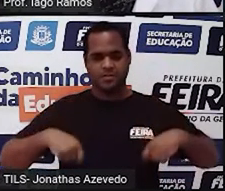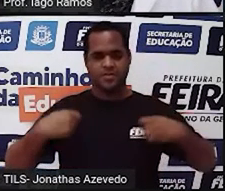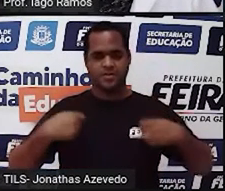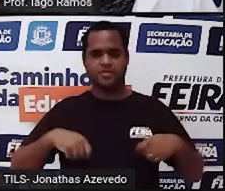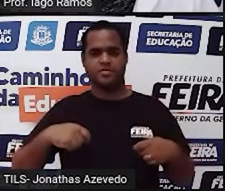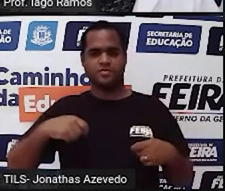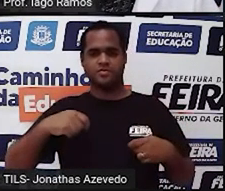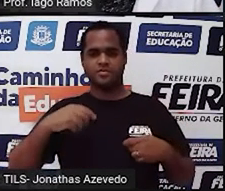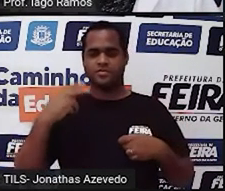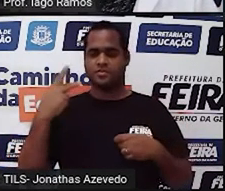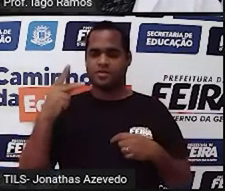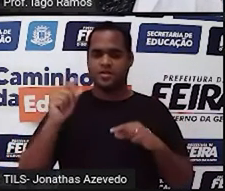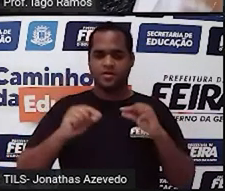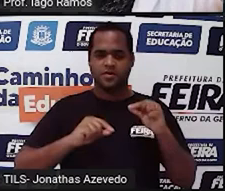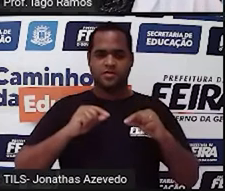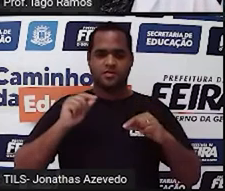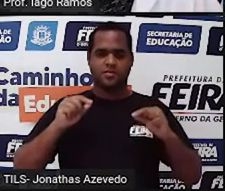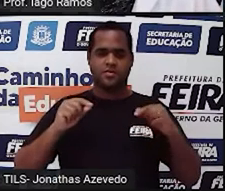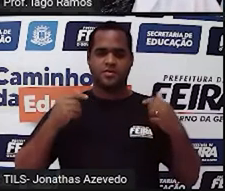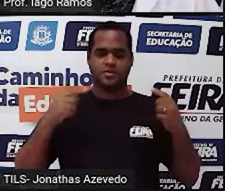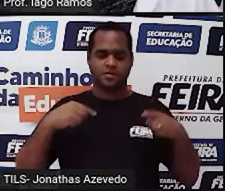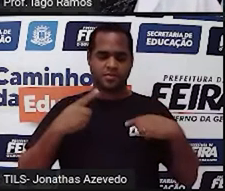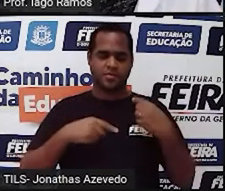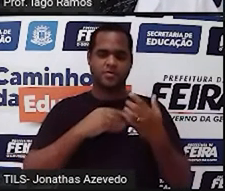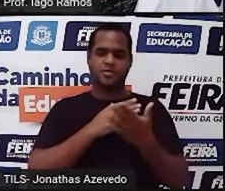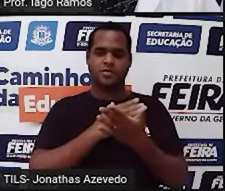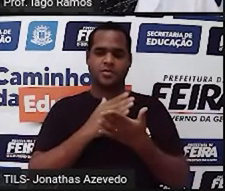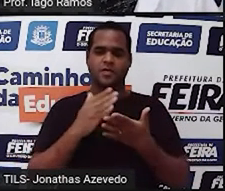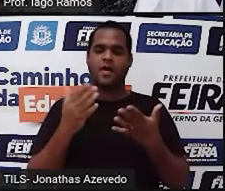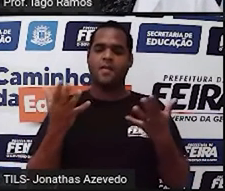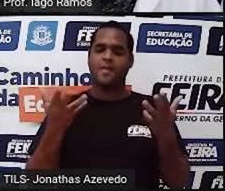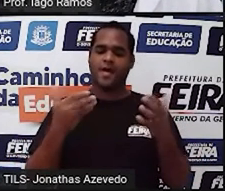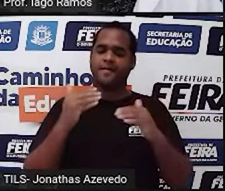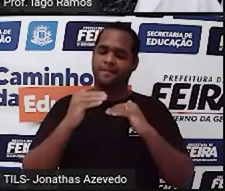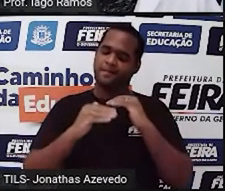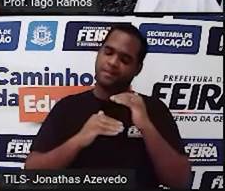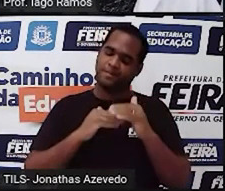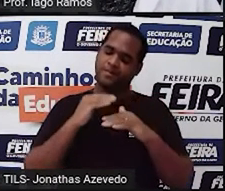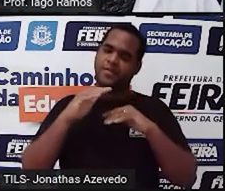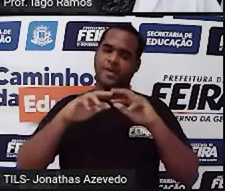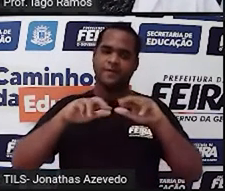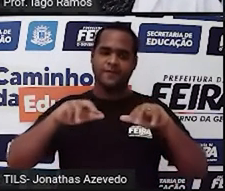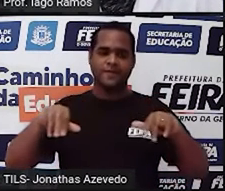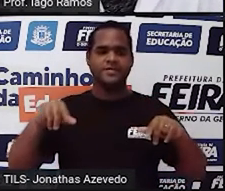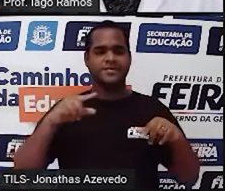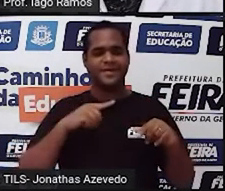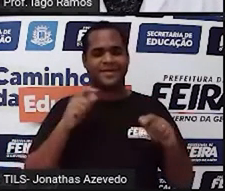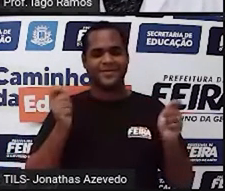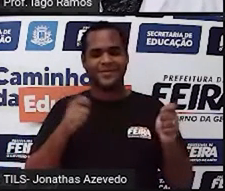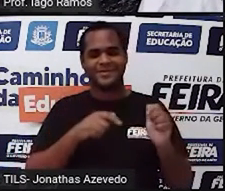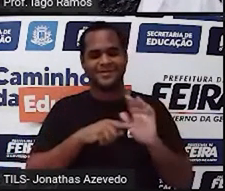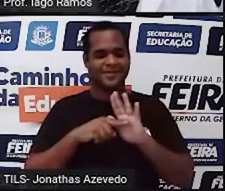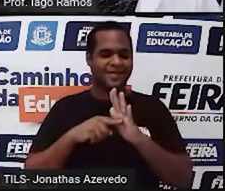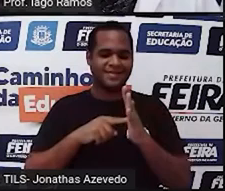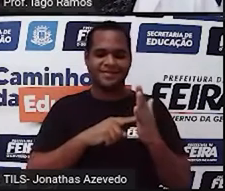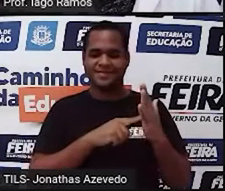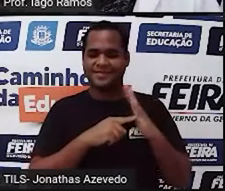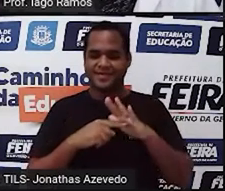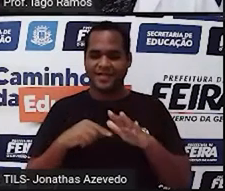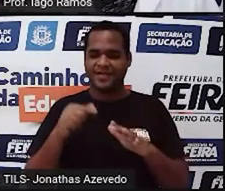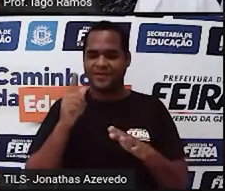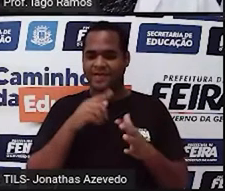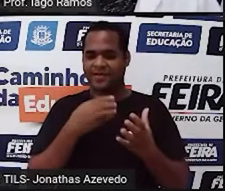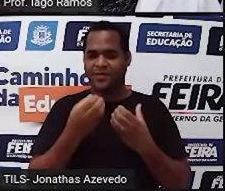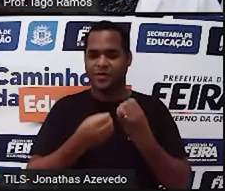dela Oi e aí começou a desenvolver né coisas que nos ajudassem né